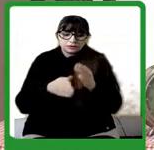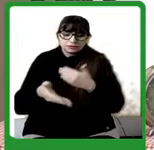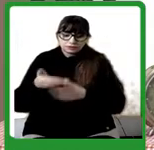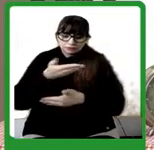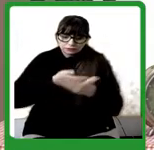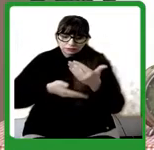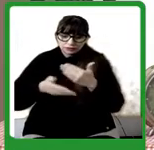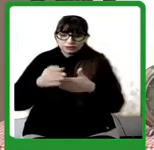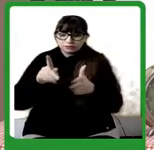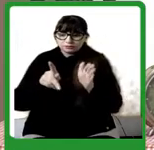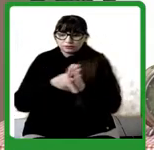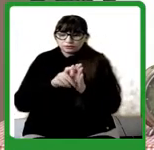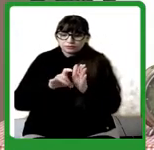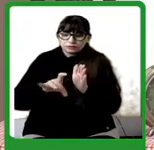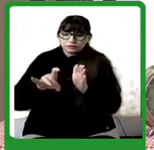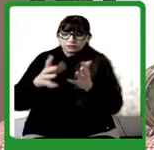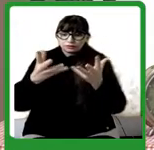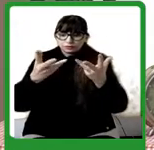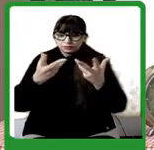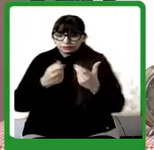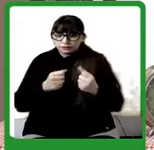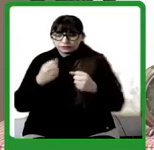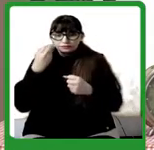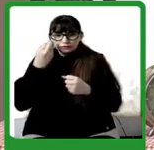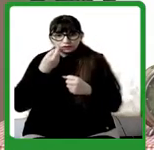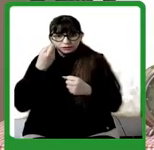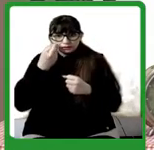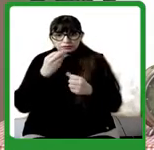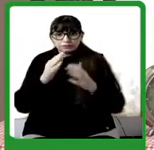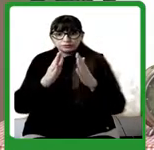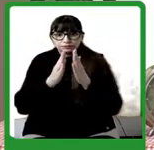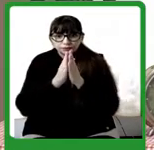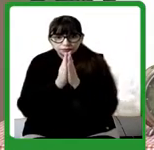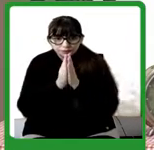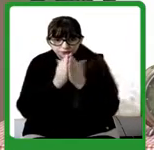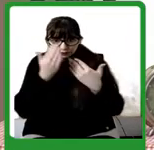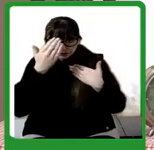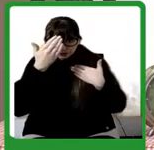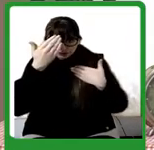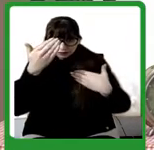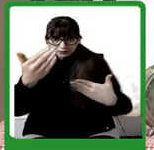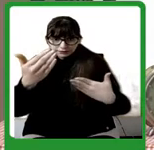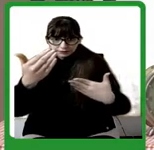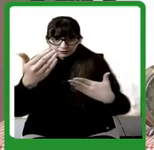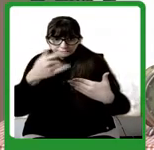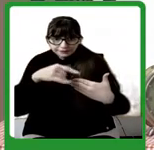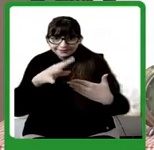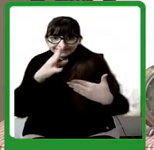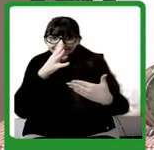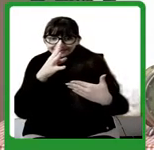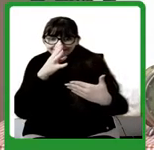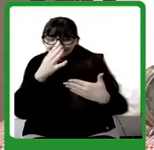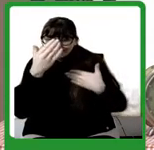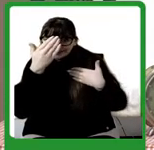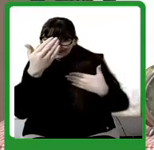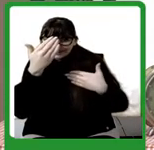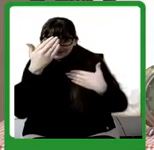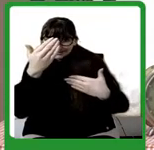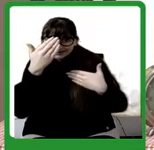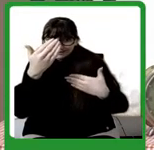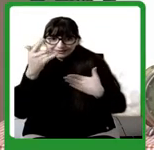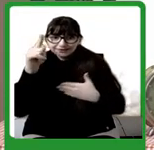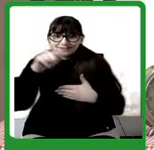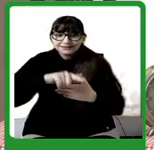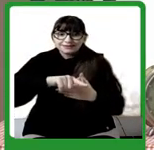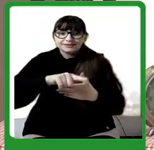vocês, assim, maravilhosas experiências. Muito obrigado, gratidão a todos vocês que nos acompanharam. Muito obrigado mais uma vez.